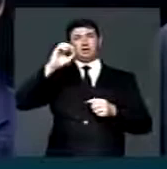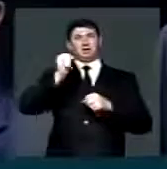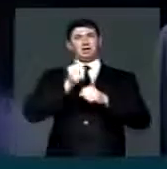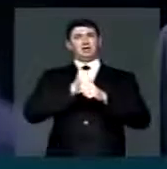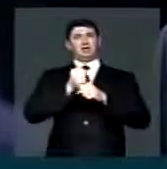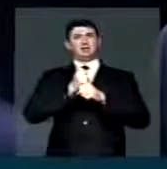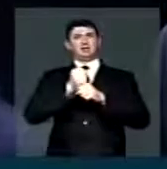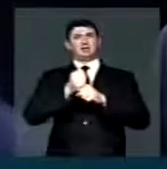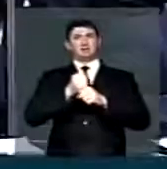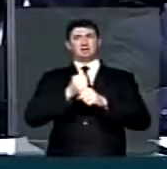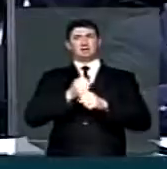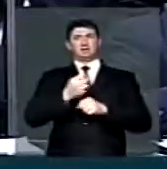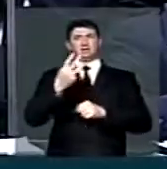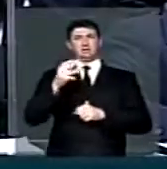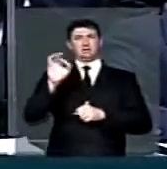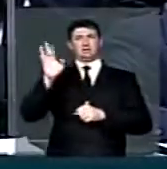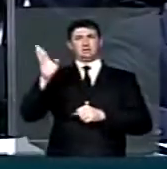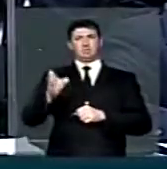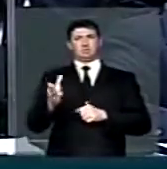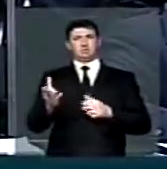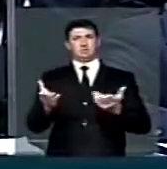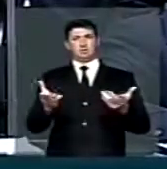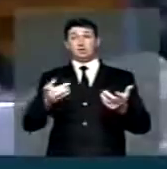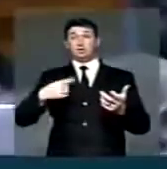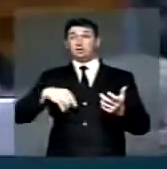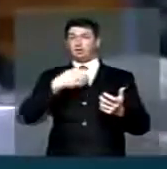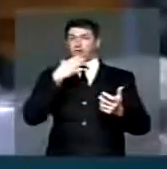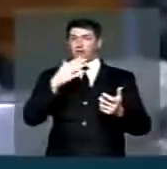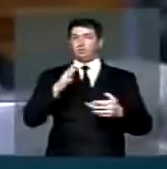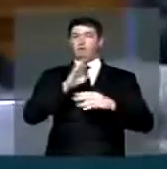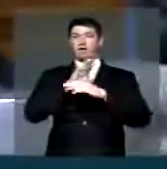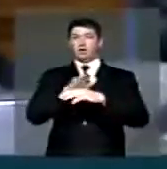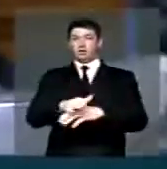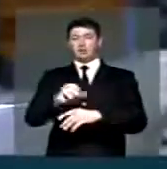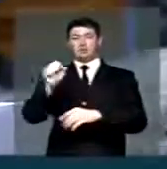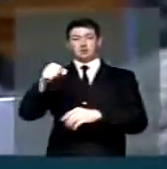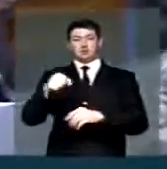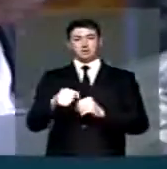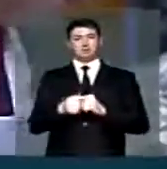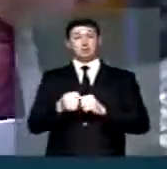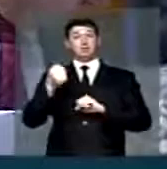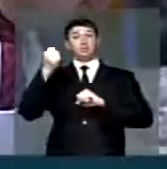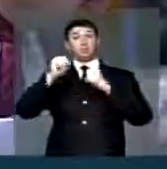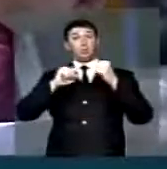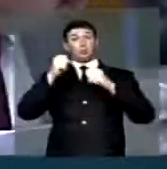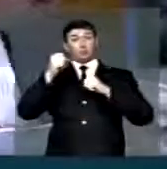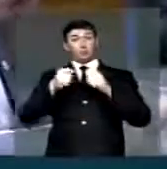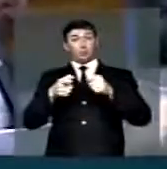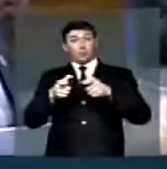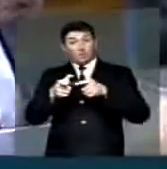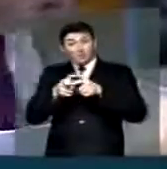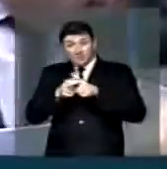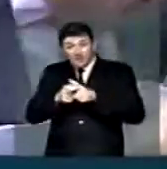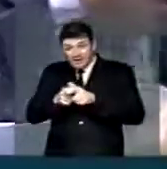a 3%. Nós somos favoráveis a socorrer, sim, produtores